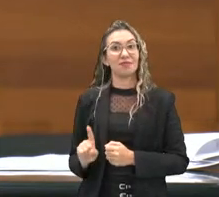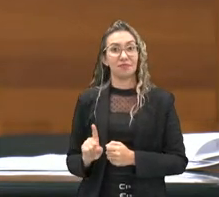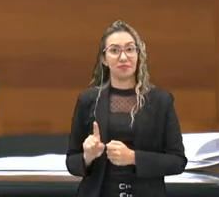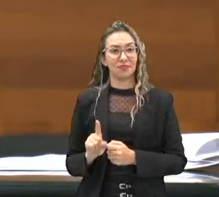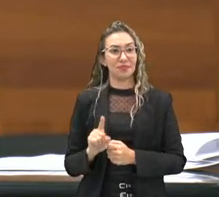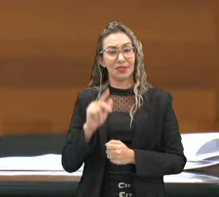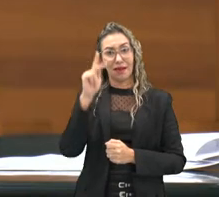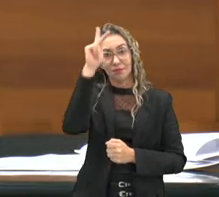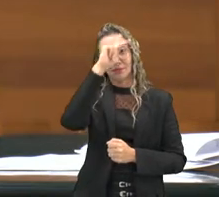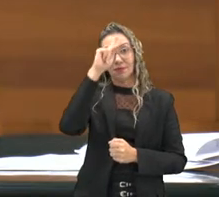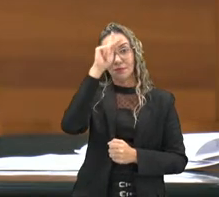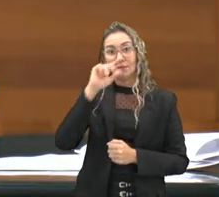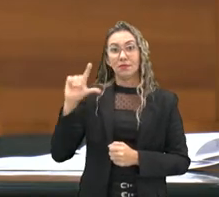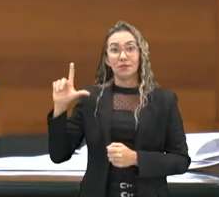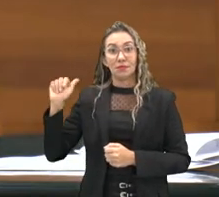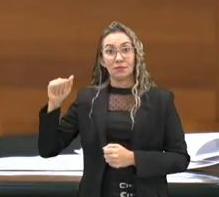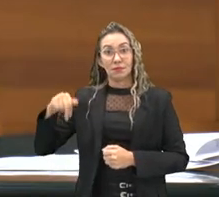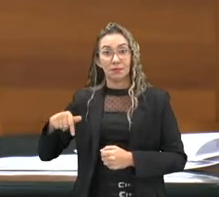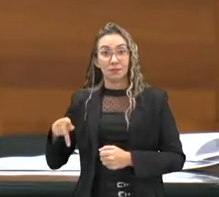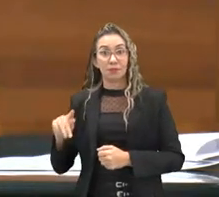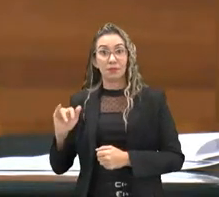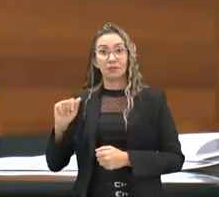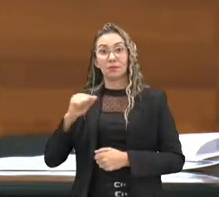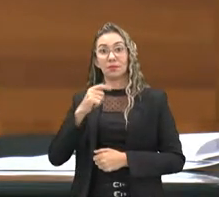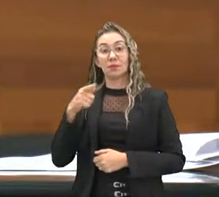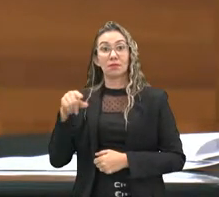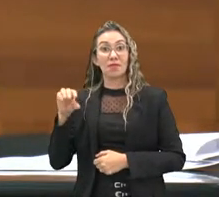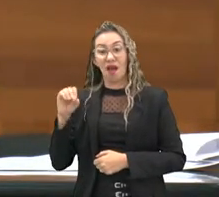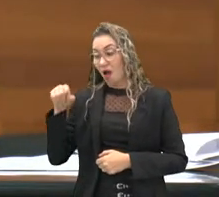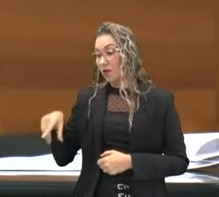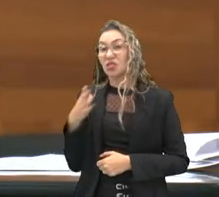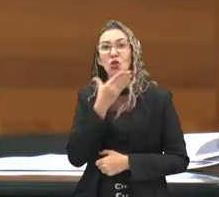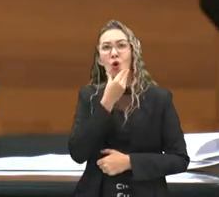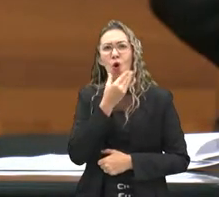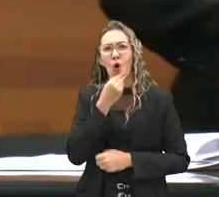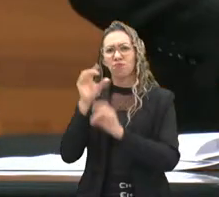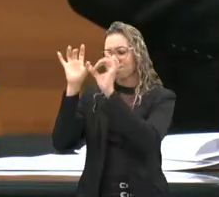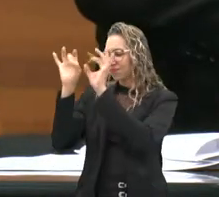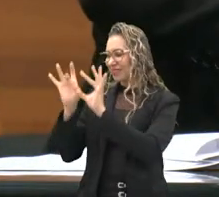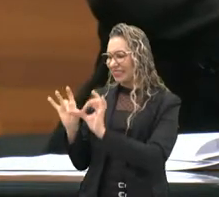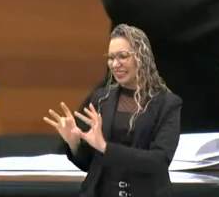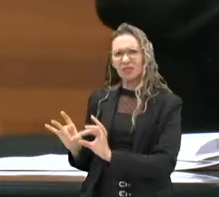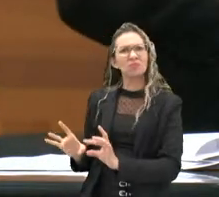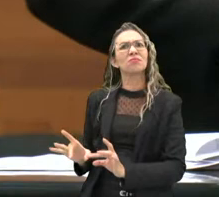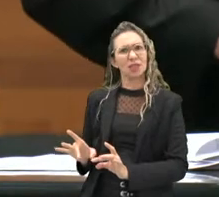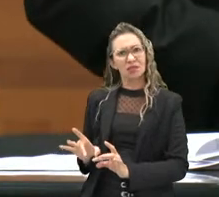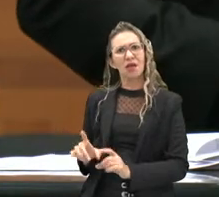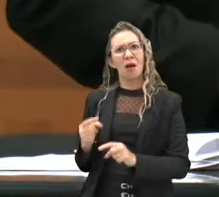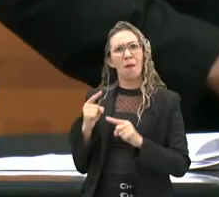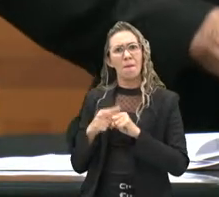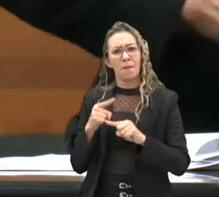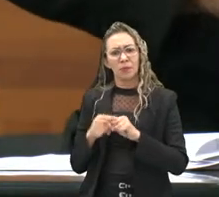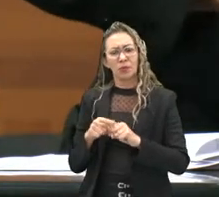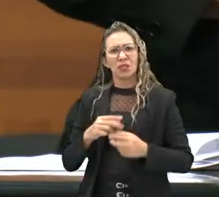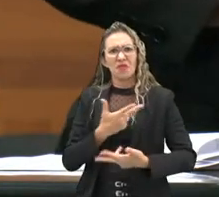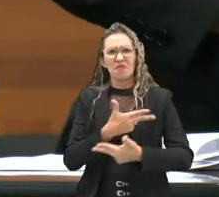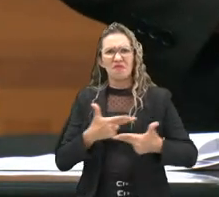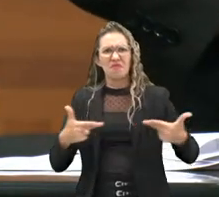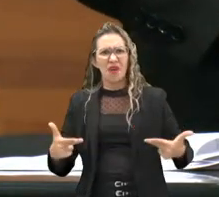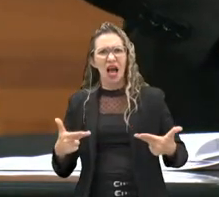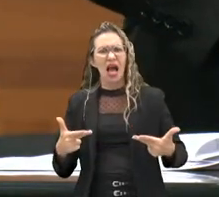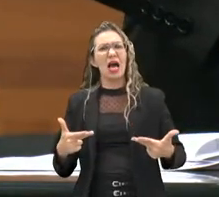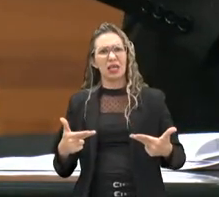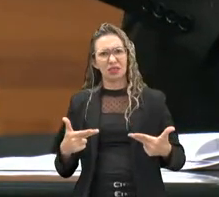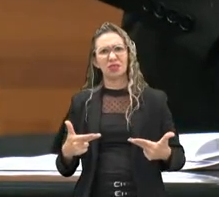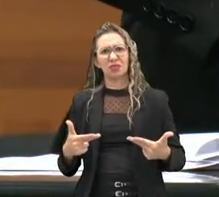Vencida a coluna Preste, Filinto Miller exilou-se. Vários revoltosos se exilaram na Bolívia, no